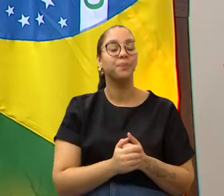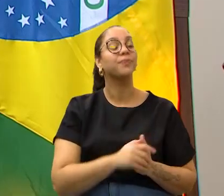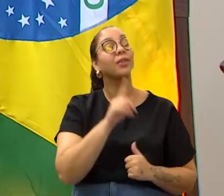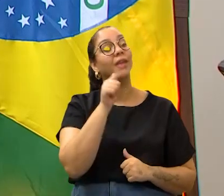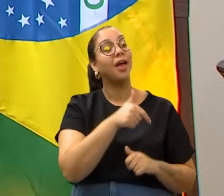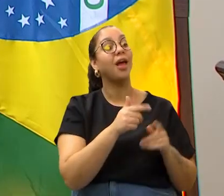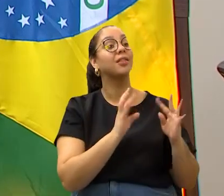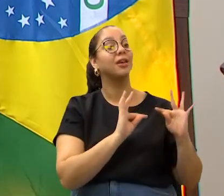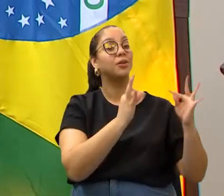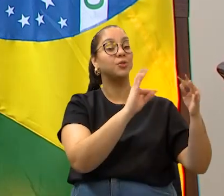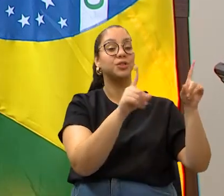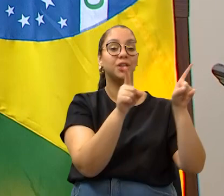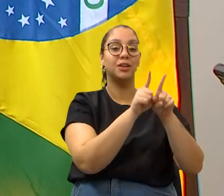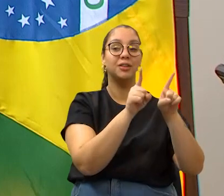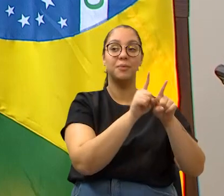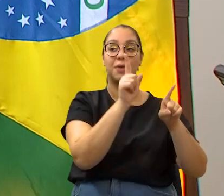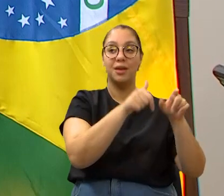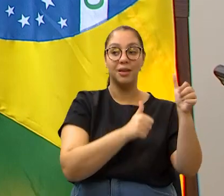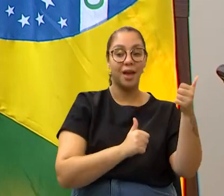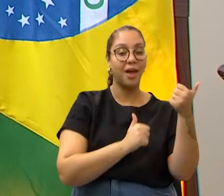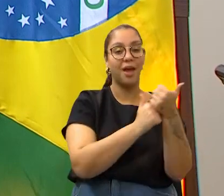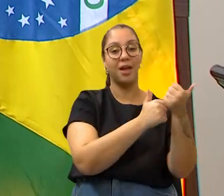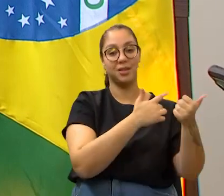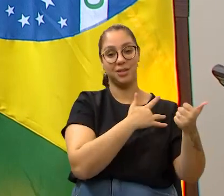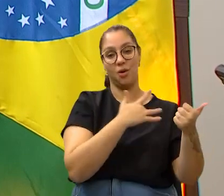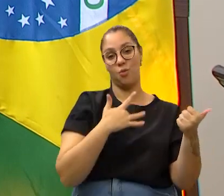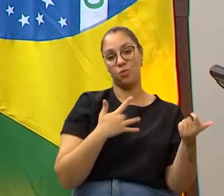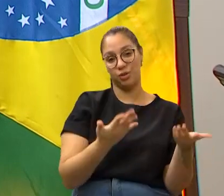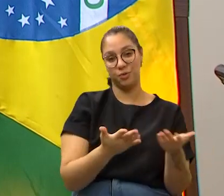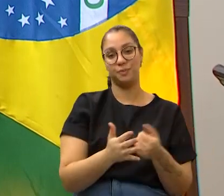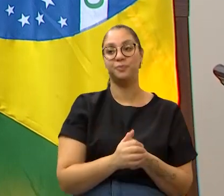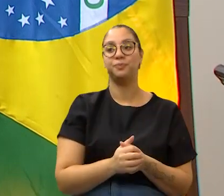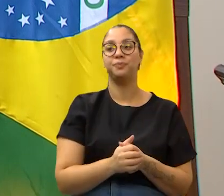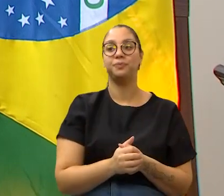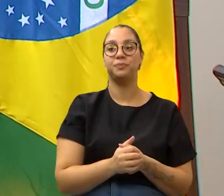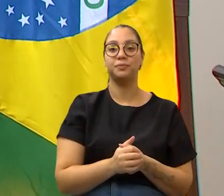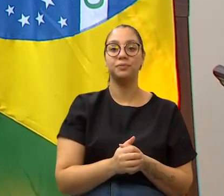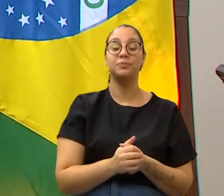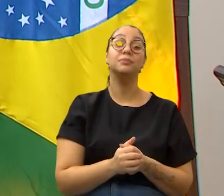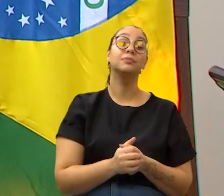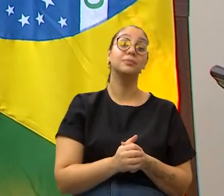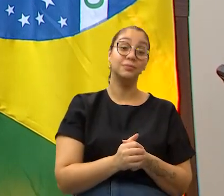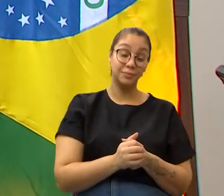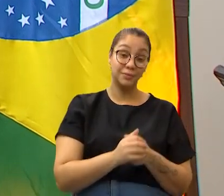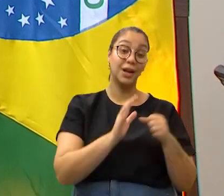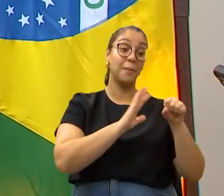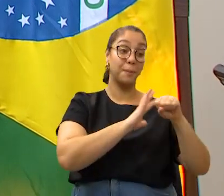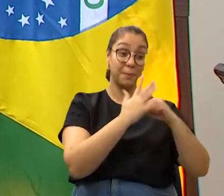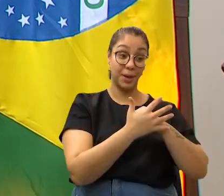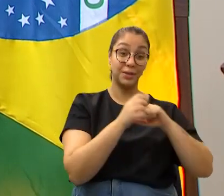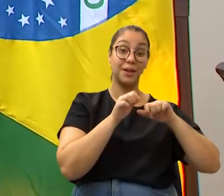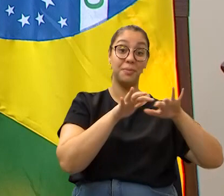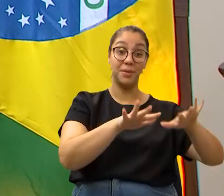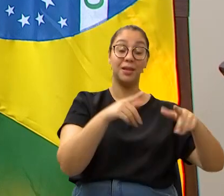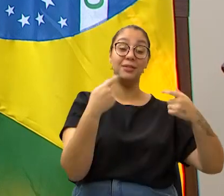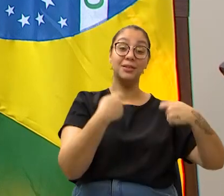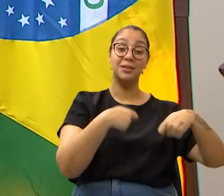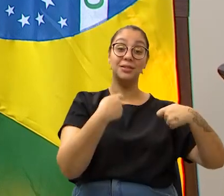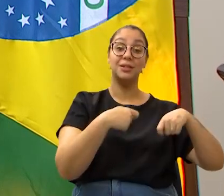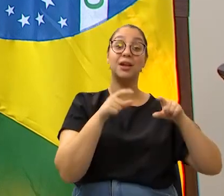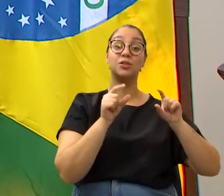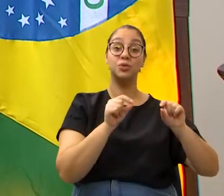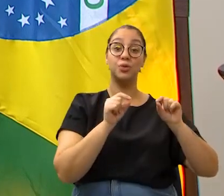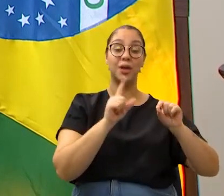usar a tecnologia também em favor da saúde. A pandemia, ela trouxe a